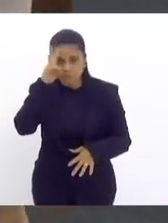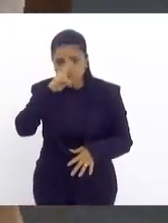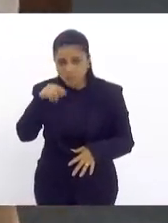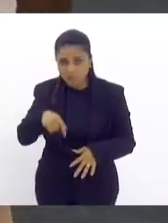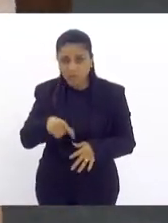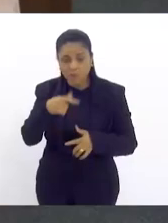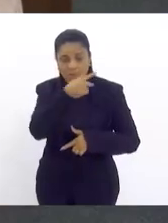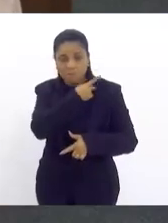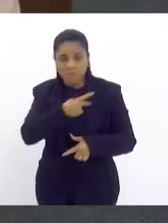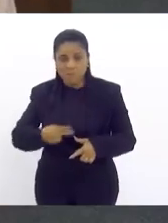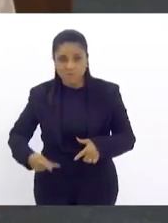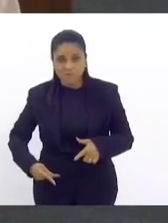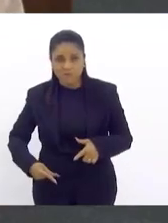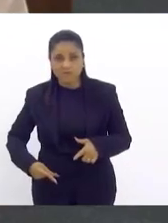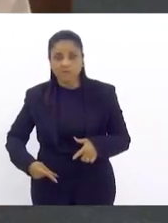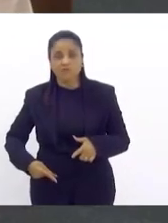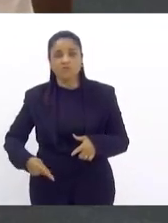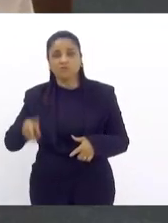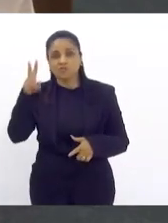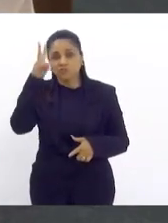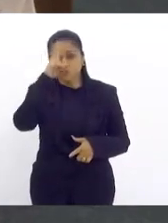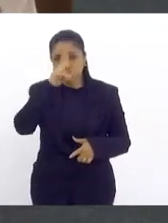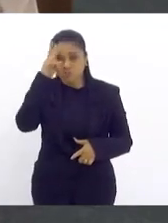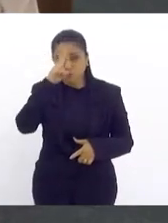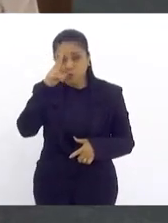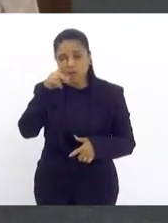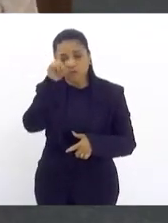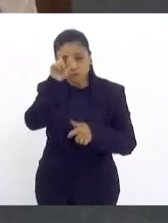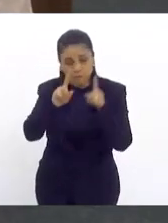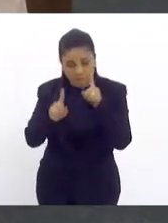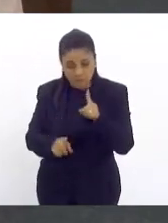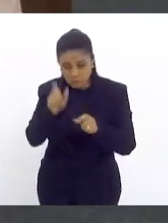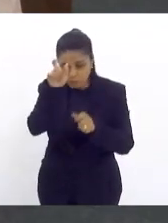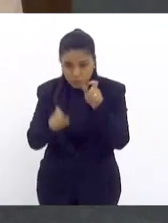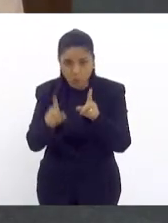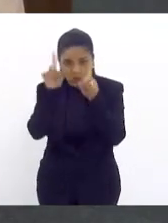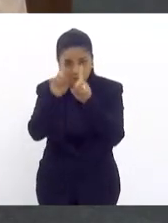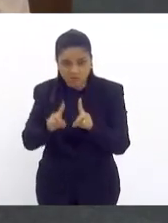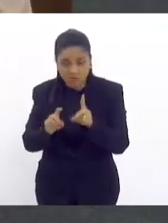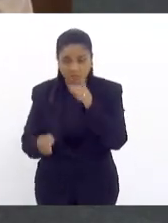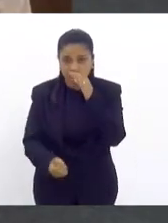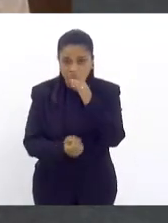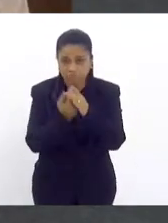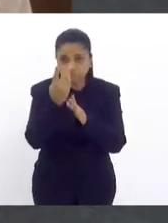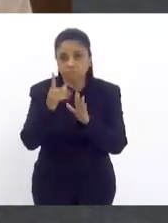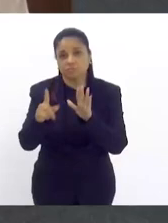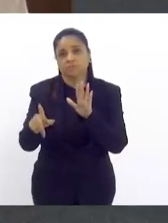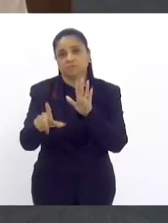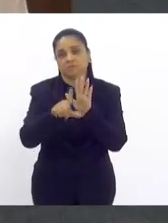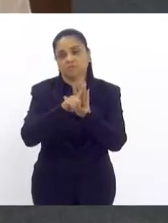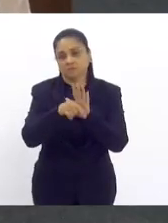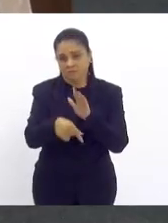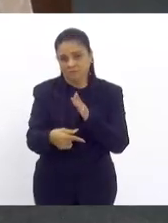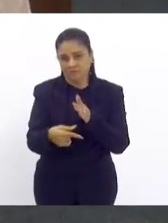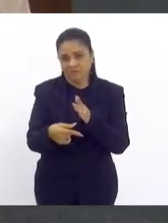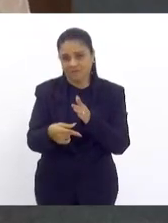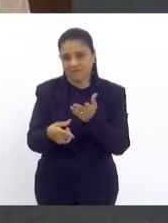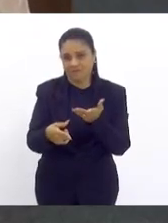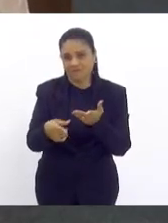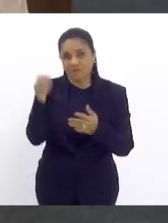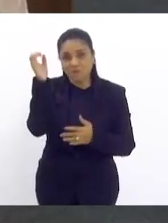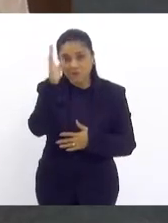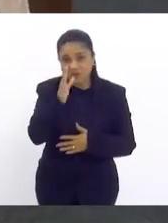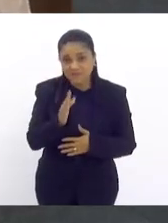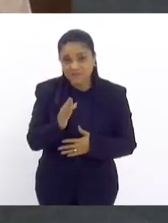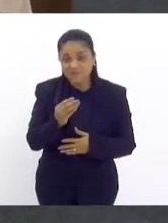mais fez pelos segmentos historicamente marginalizados e vulneráveis sobretudo as pessoas com deficiência do Brasil